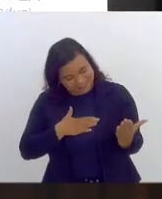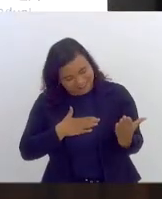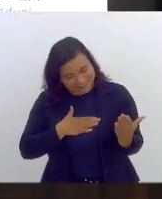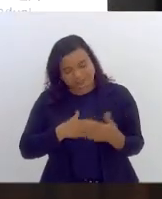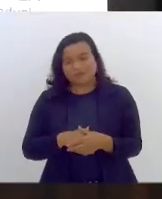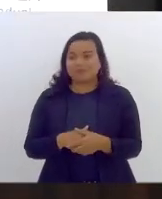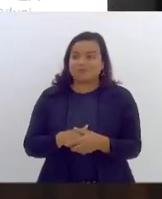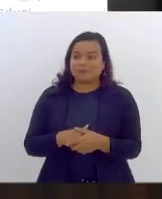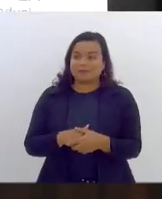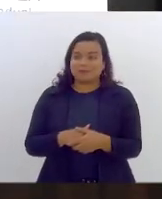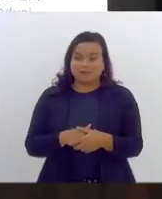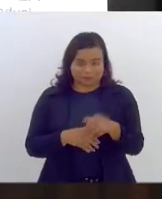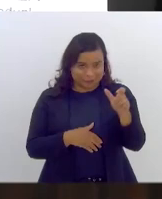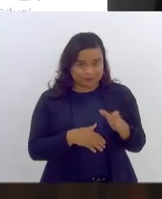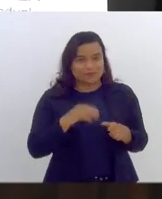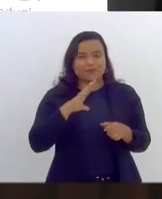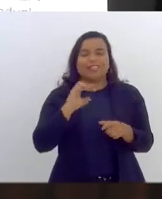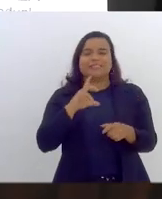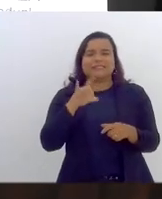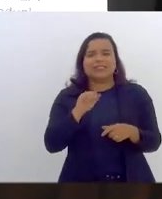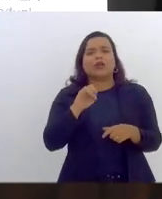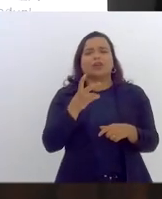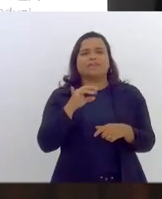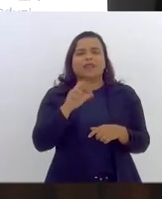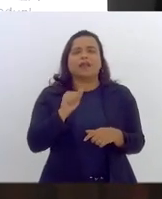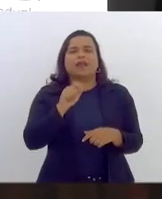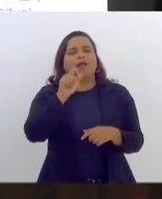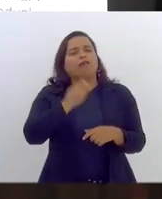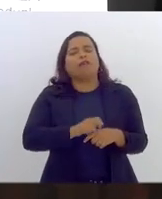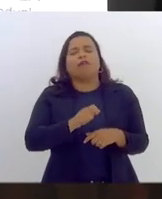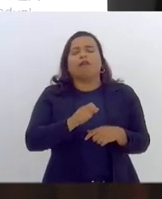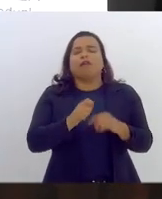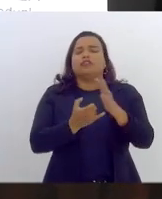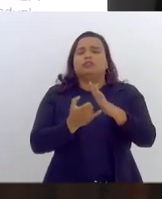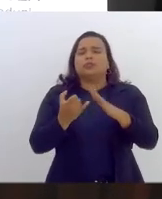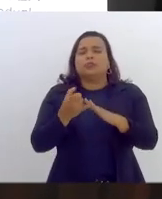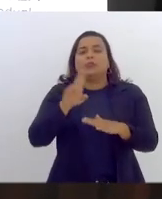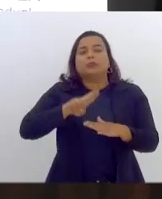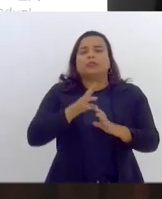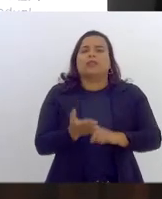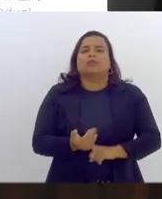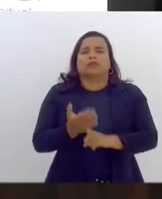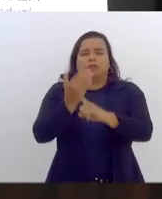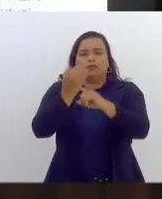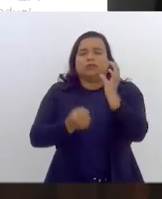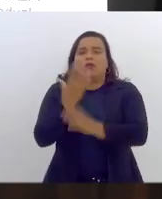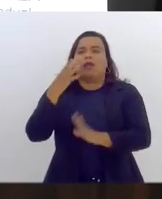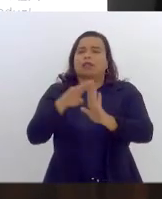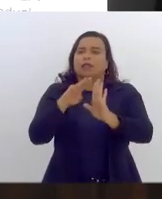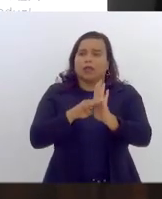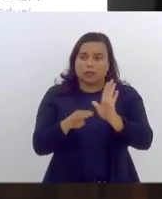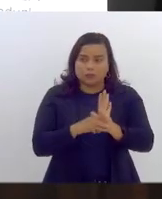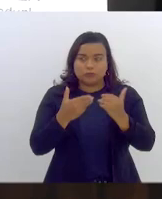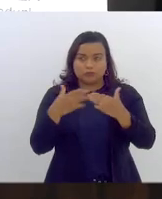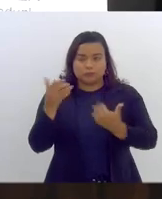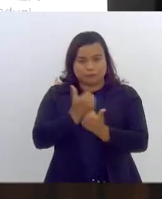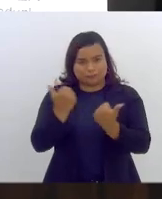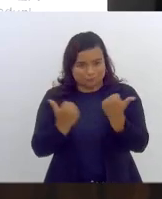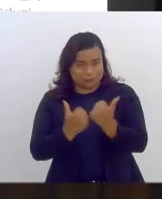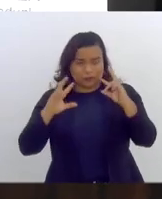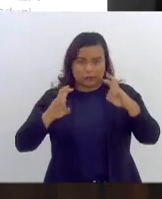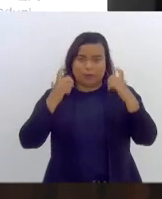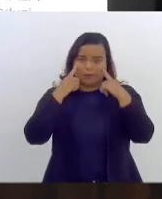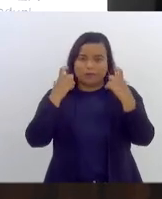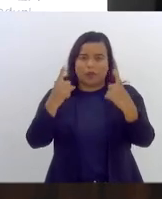Na pessoa de Cecília Oliveira. O Instituto Fogo Cruzado usa tecnologia para produzir dados abertos e colaborativos sobre